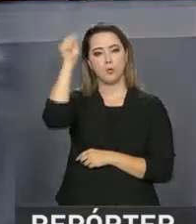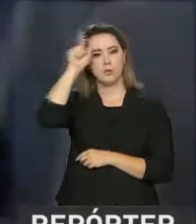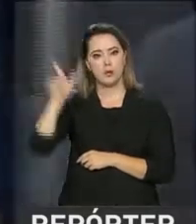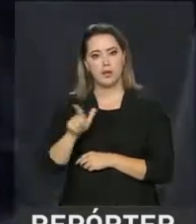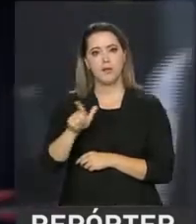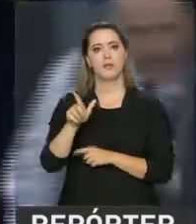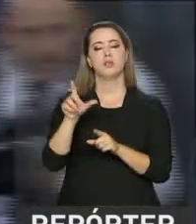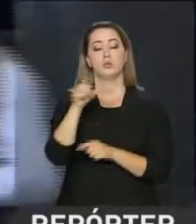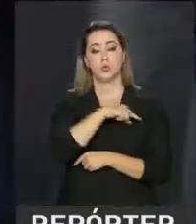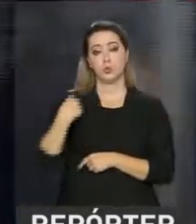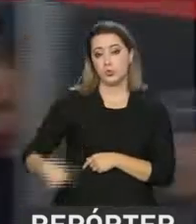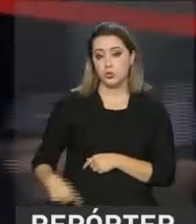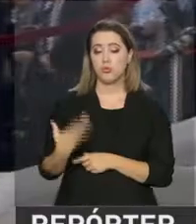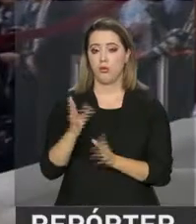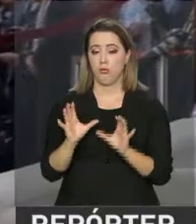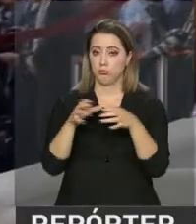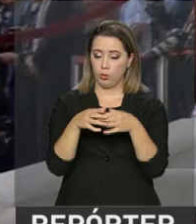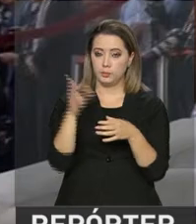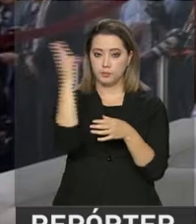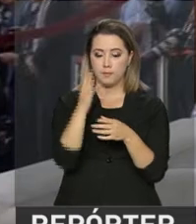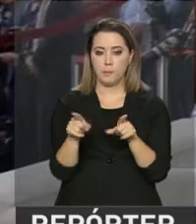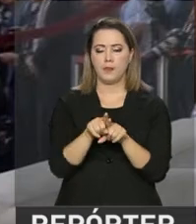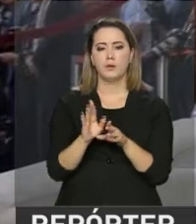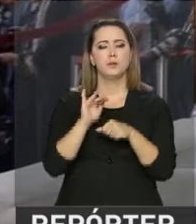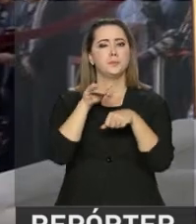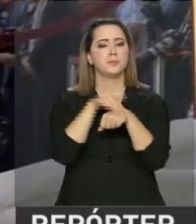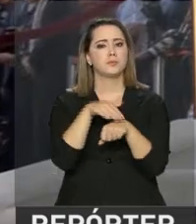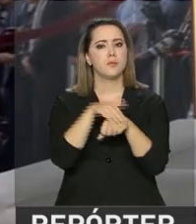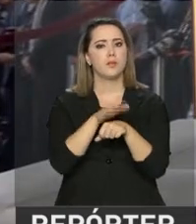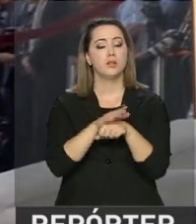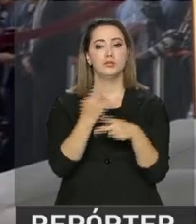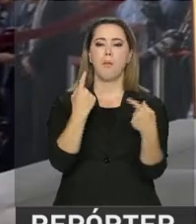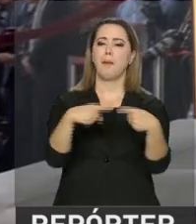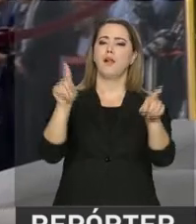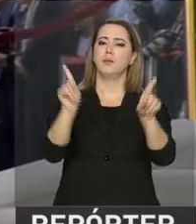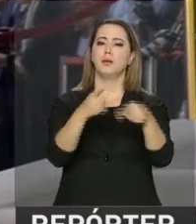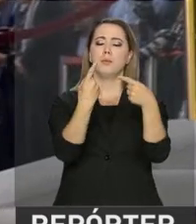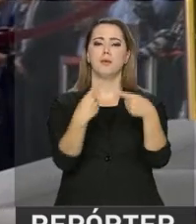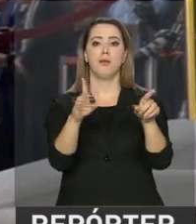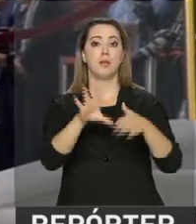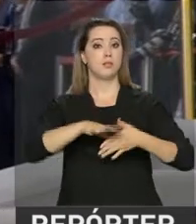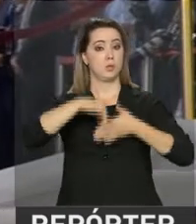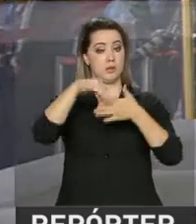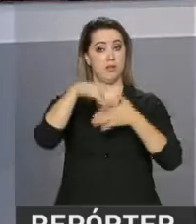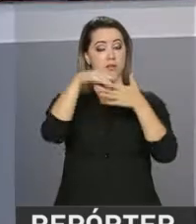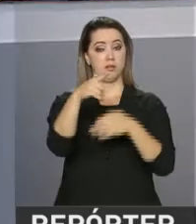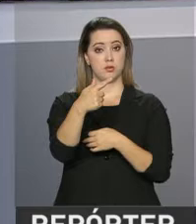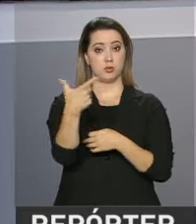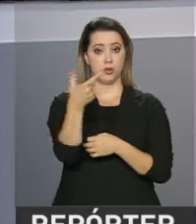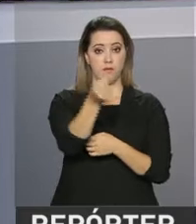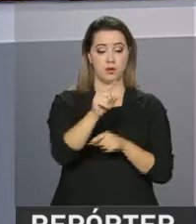noite, o presidente assistiu, na Filarmônica da cidade, um concerto exclusivo para os líderes do G20 e